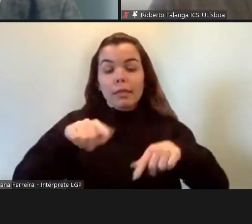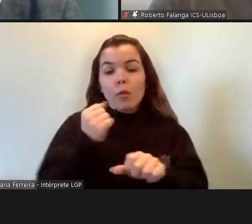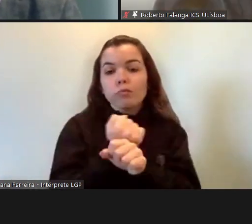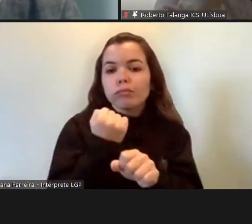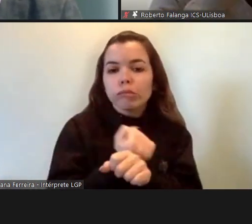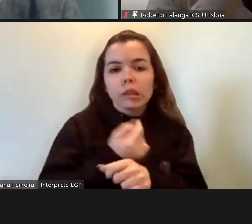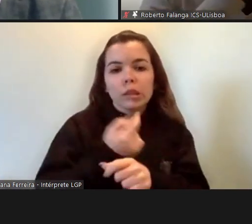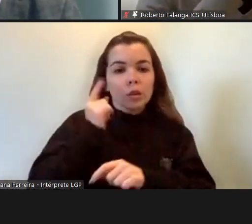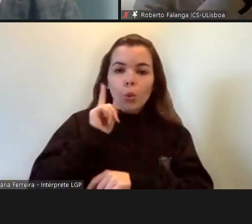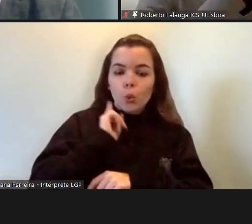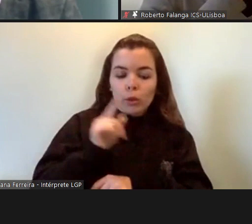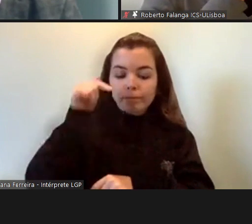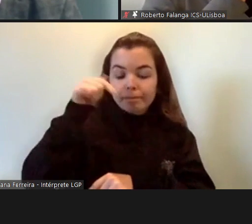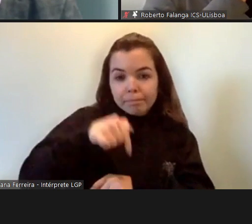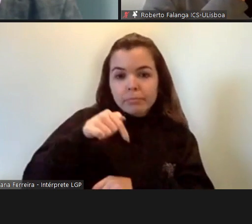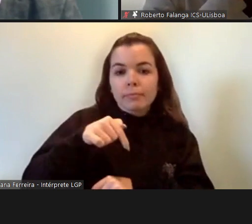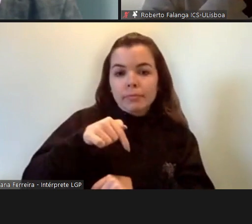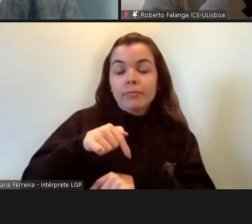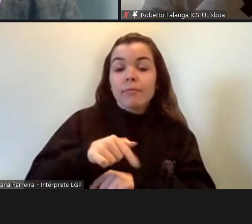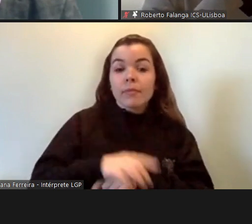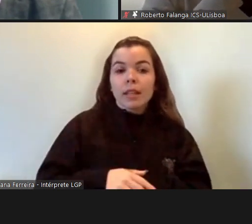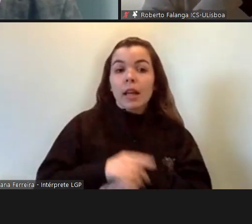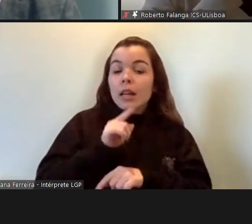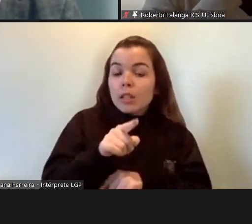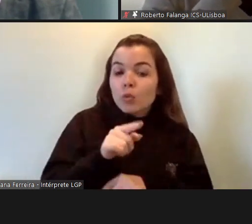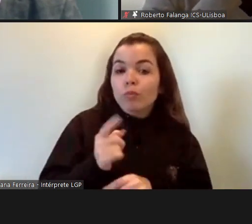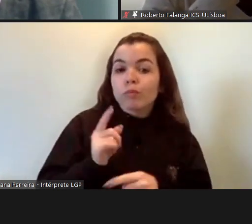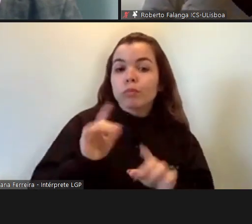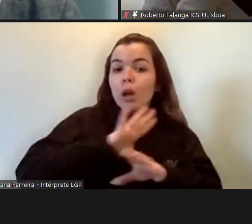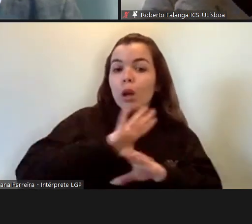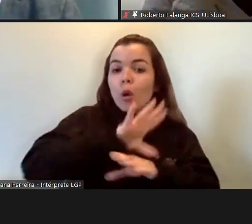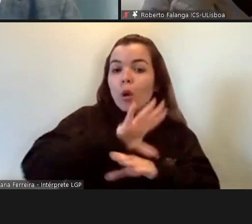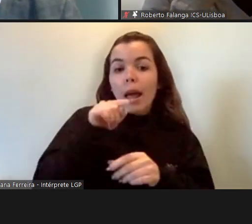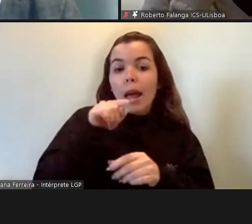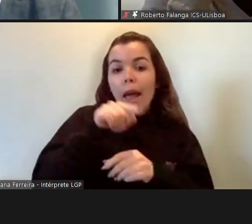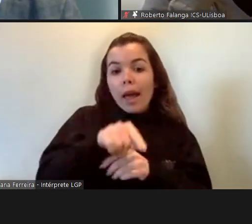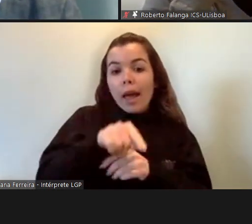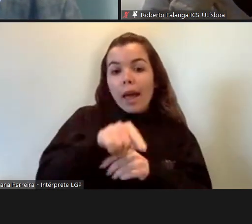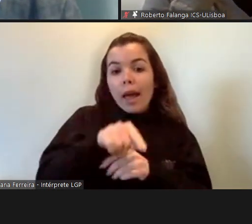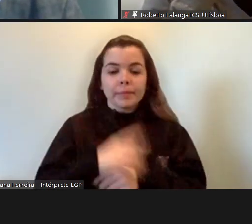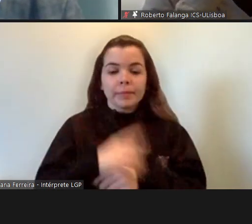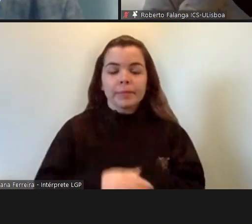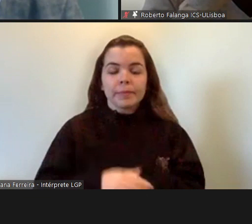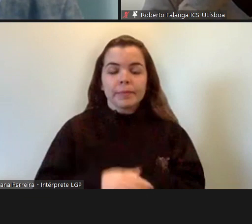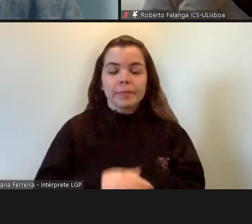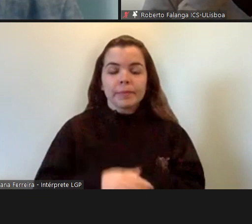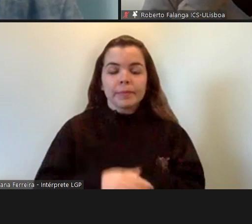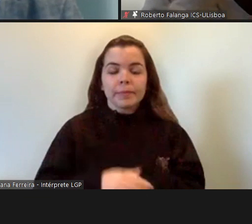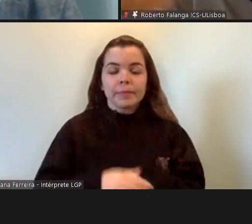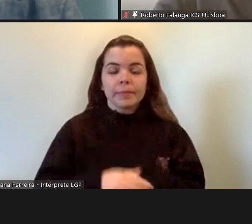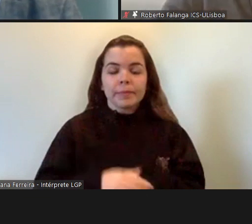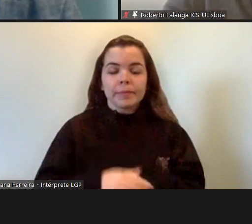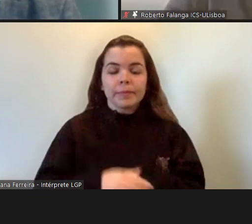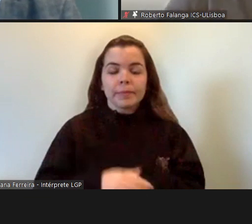crucial aqui, de exatamente albergar esta experimentação. Visto que isto é uma